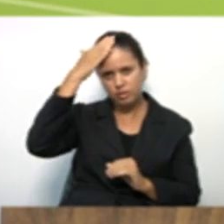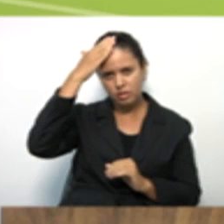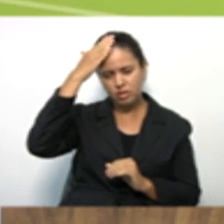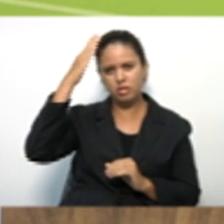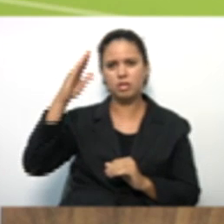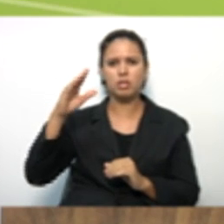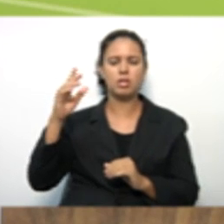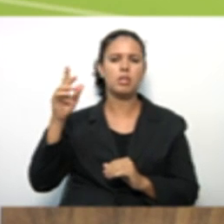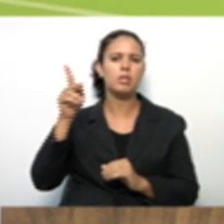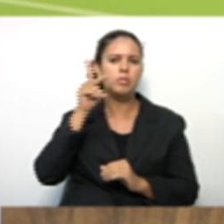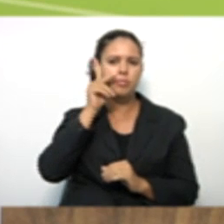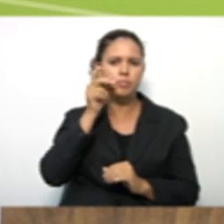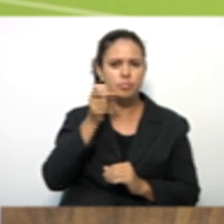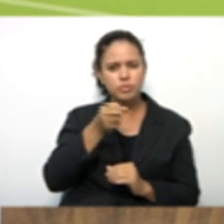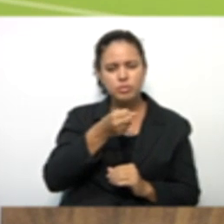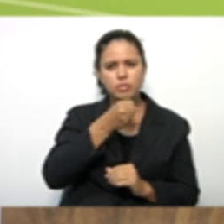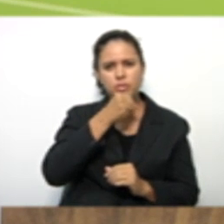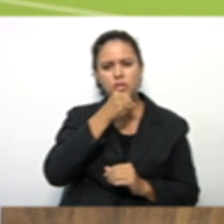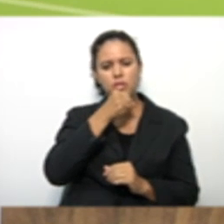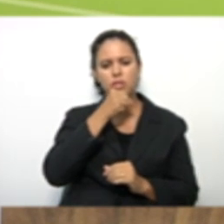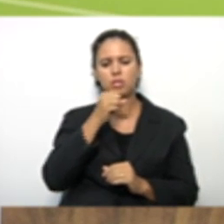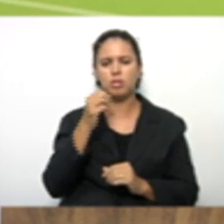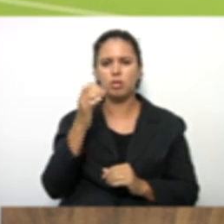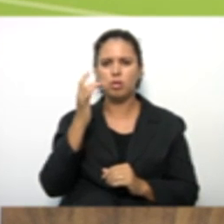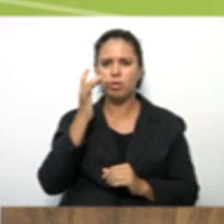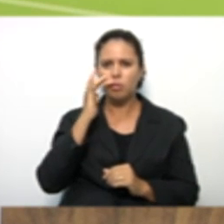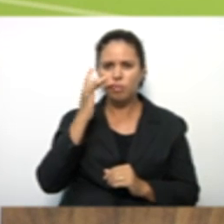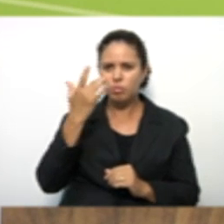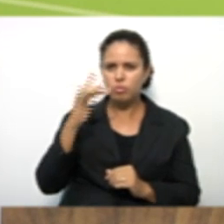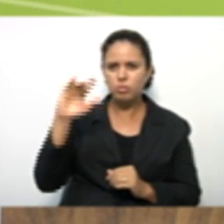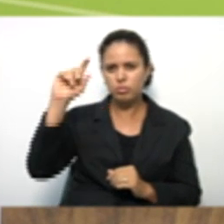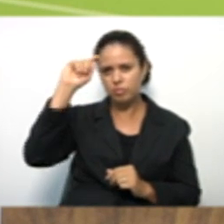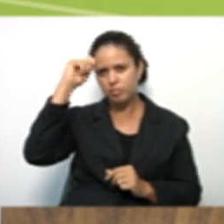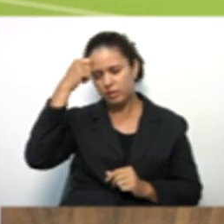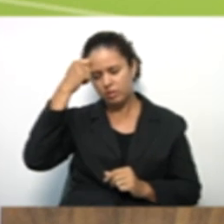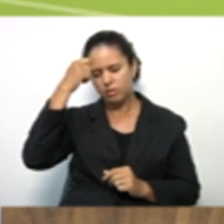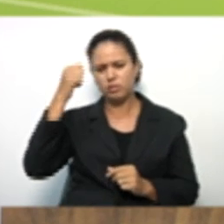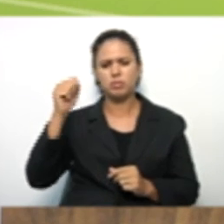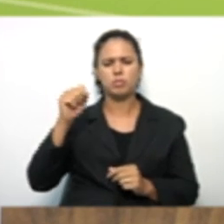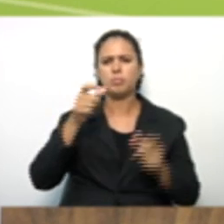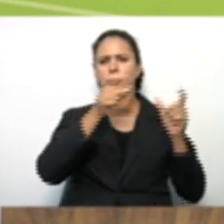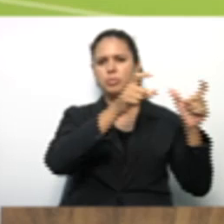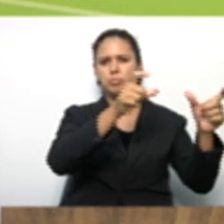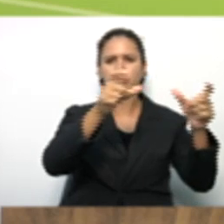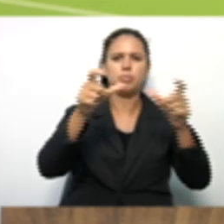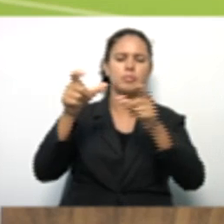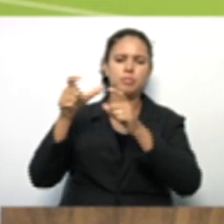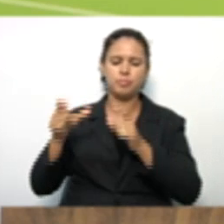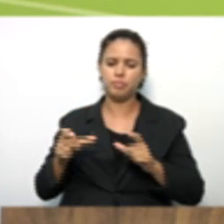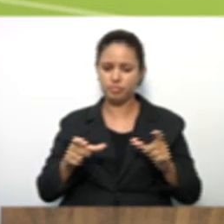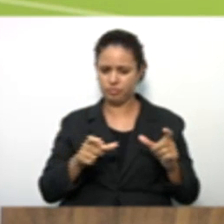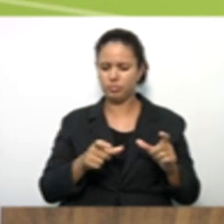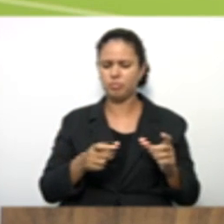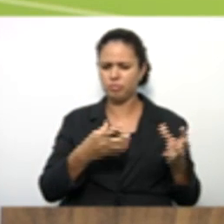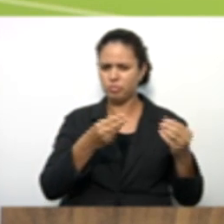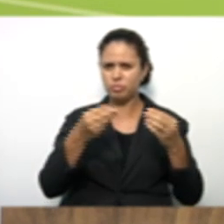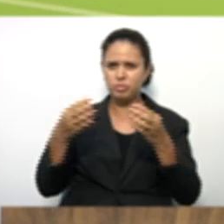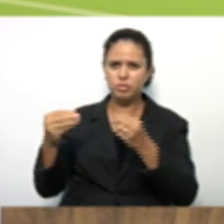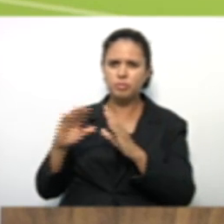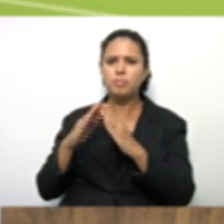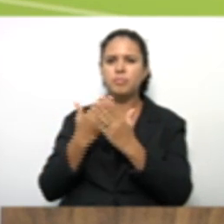Porto Velho, não posso deixar de falar de Porto Velho. Então temos vários municípios participando, é isso aí. Qualquer dúvida, mande seus questionamentos